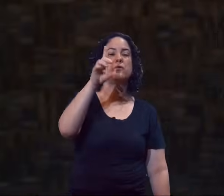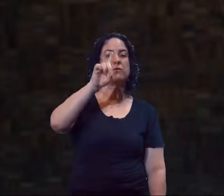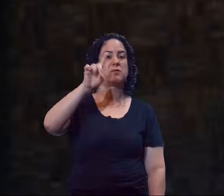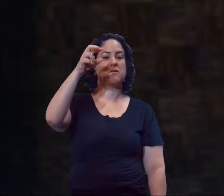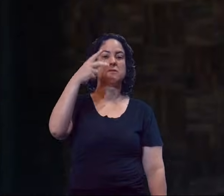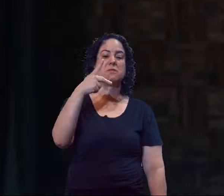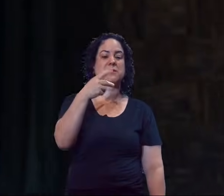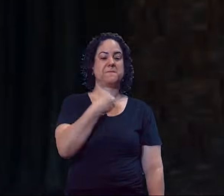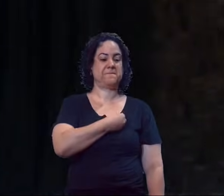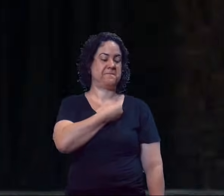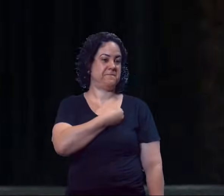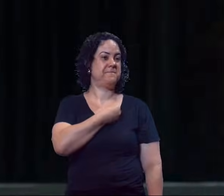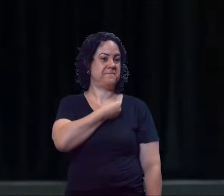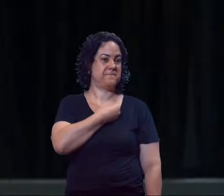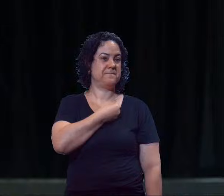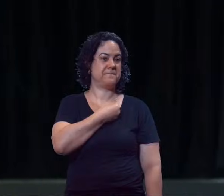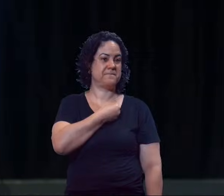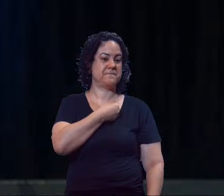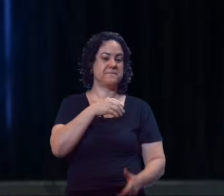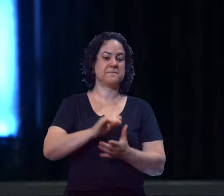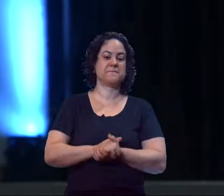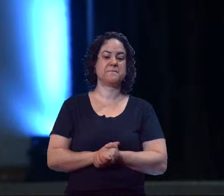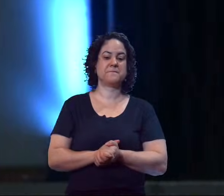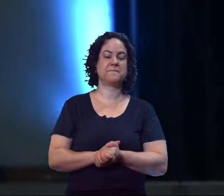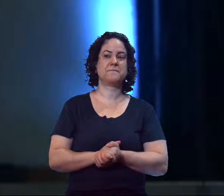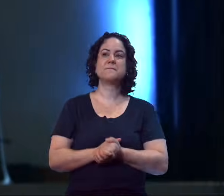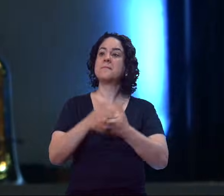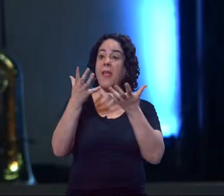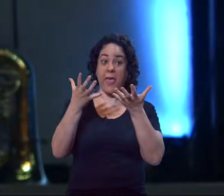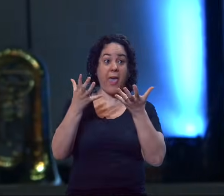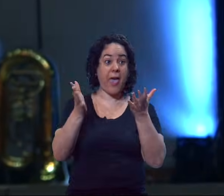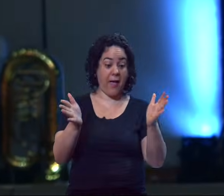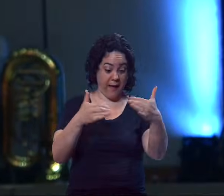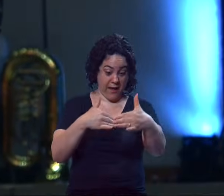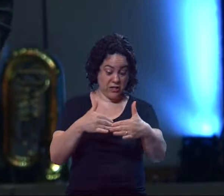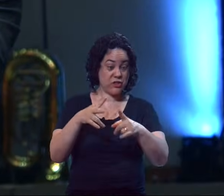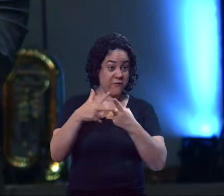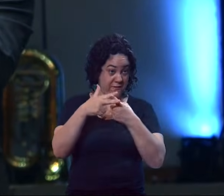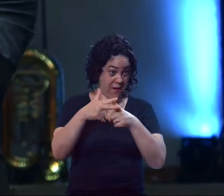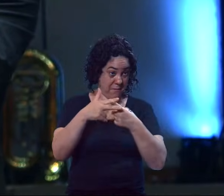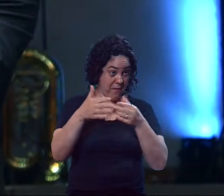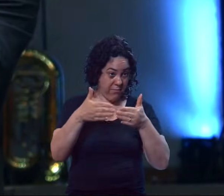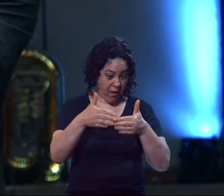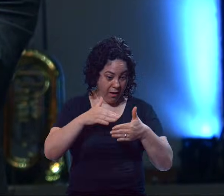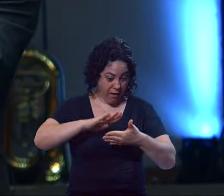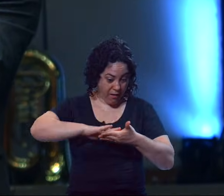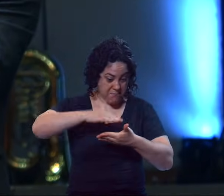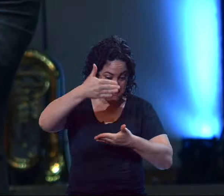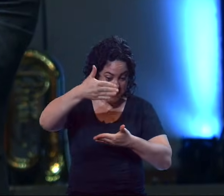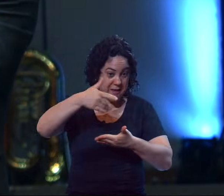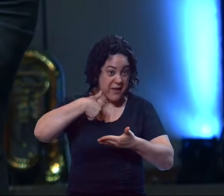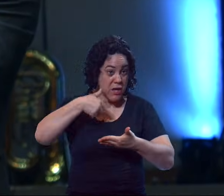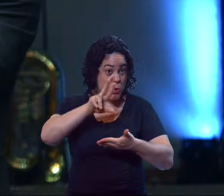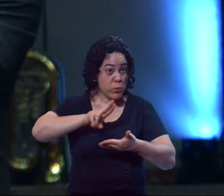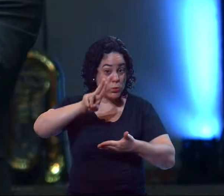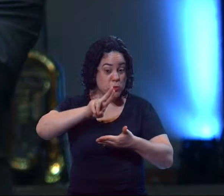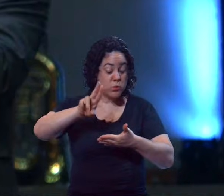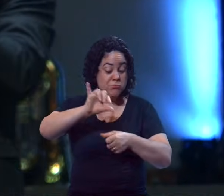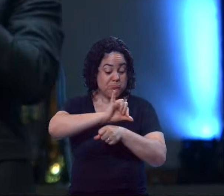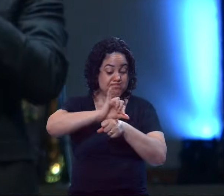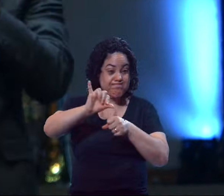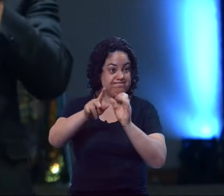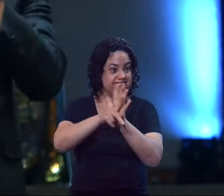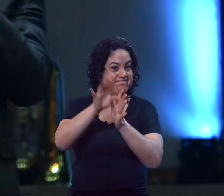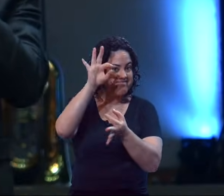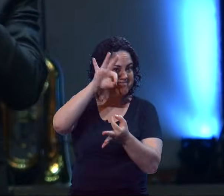na tua vida. Quem quer abrir a caixa de ferramentas aqui? Quem quer usar as ferramentas do Espírito?